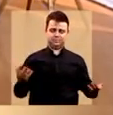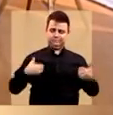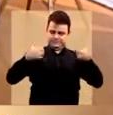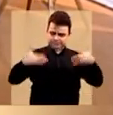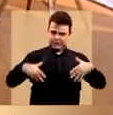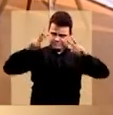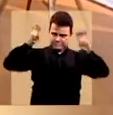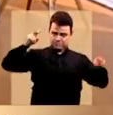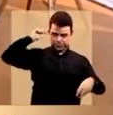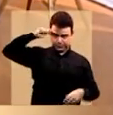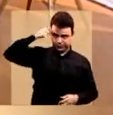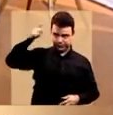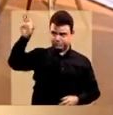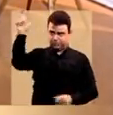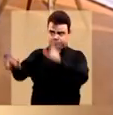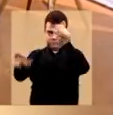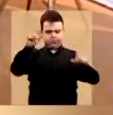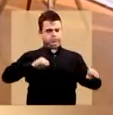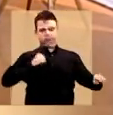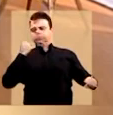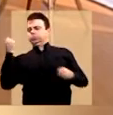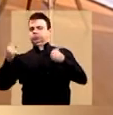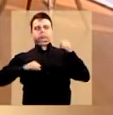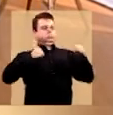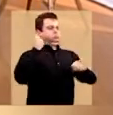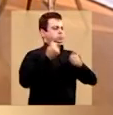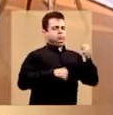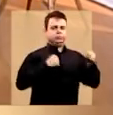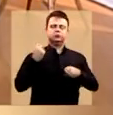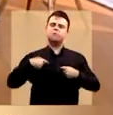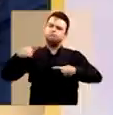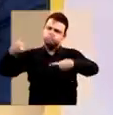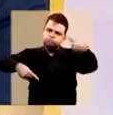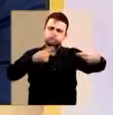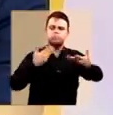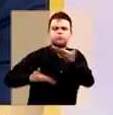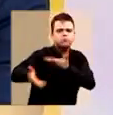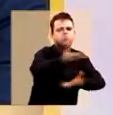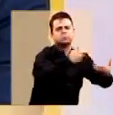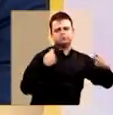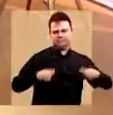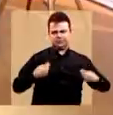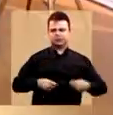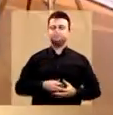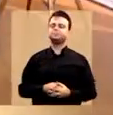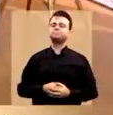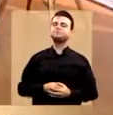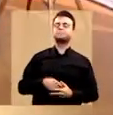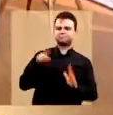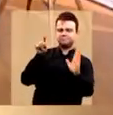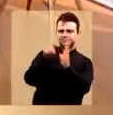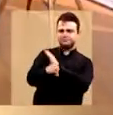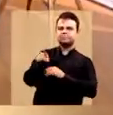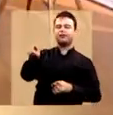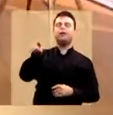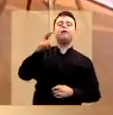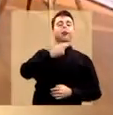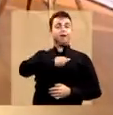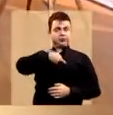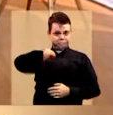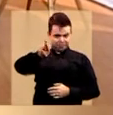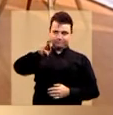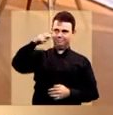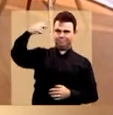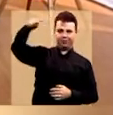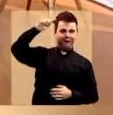coloca em xeque os privilégios, eles ficam, né? Então há essa, dentro do dia, falta esse diálogo. Cecília, quando a gente fala de religiões de matrizes